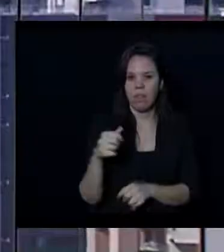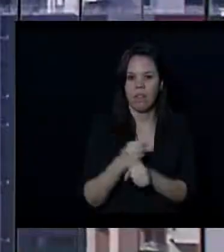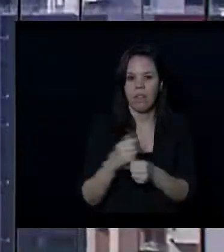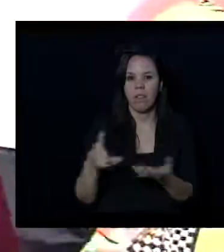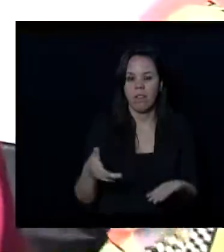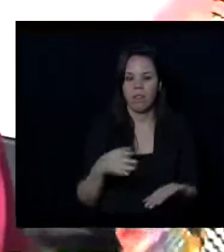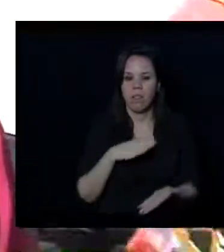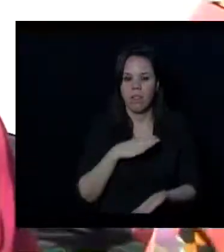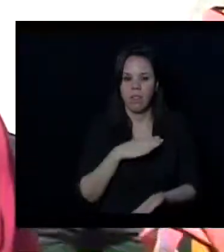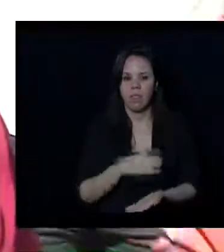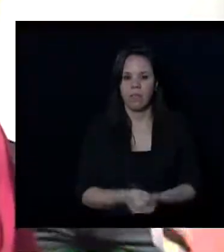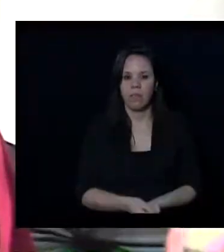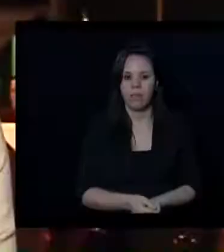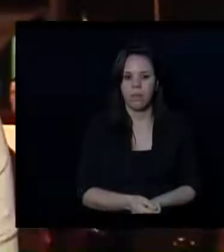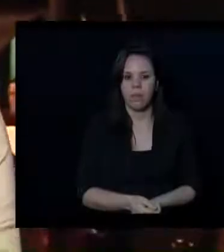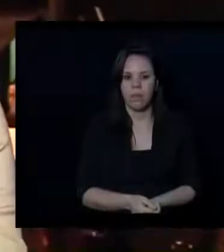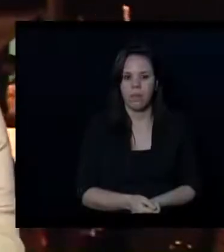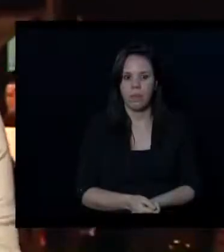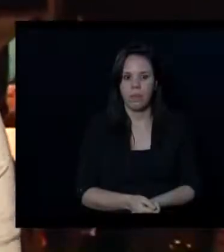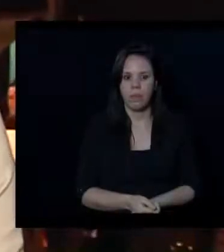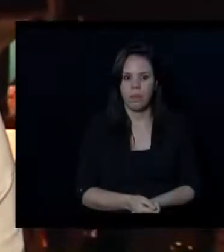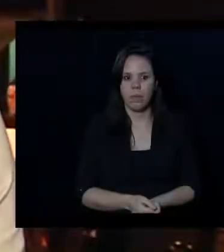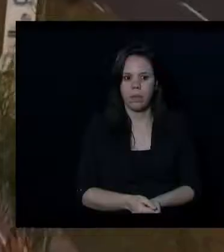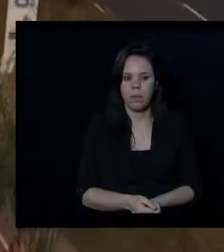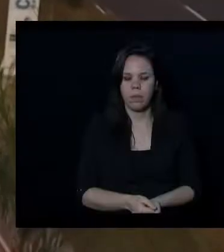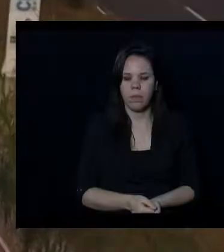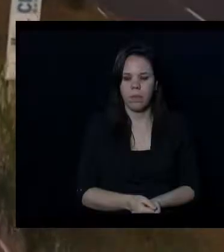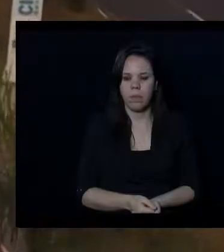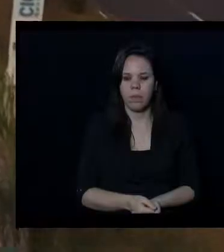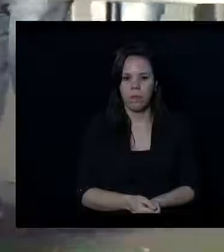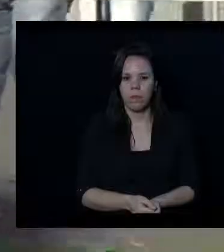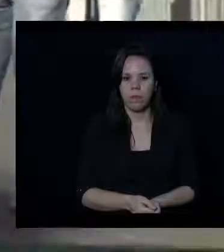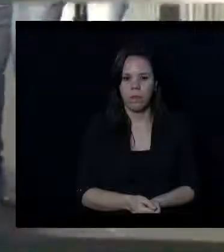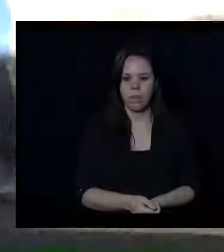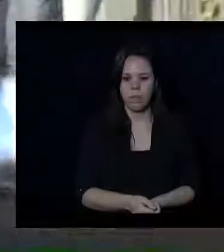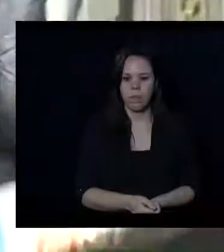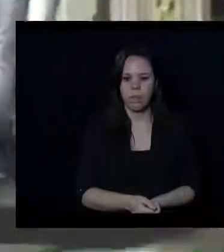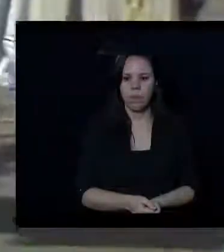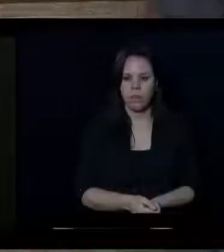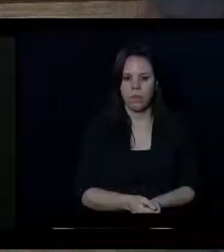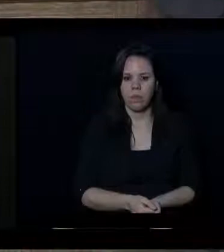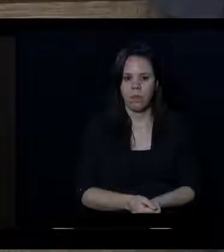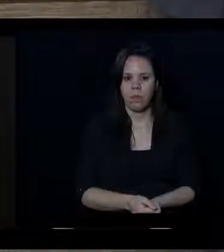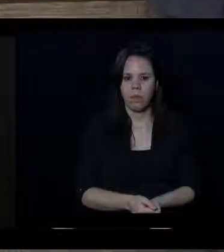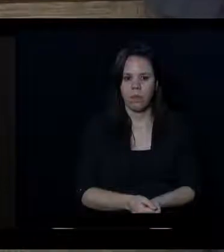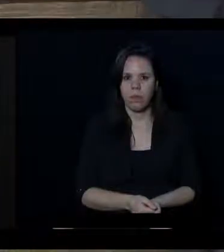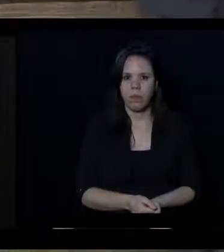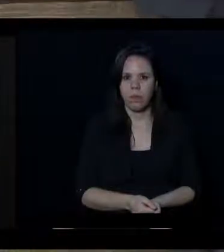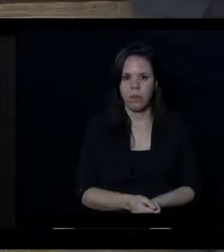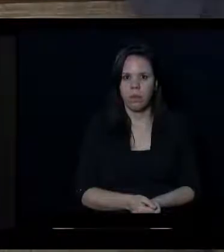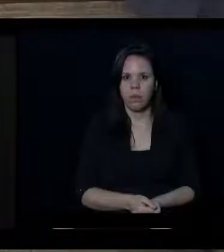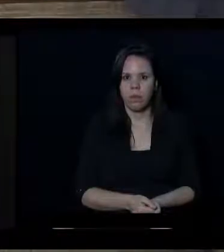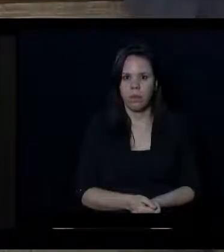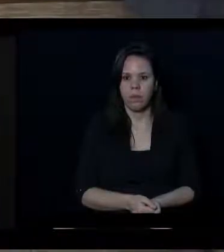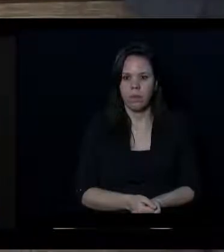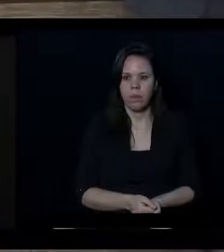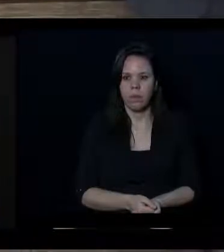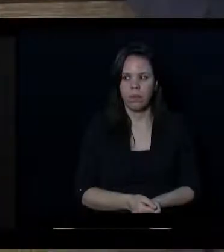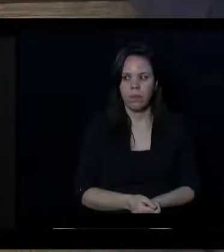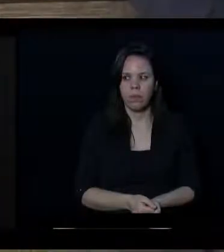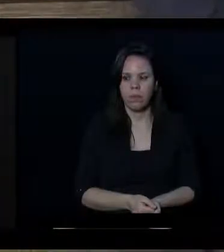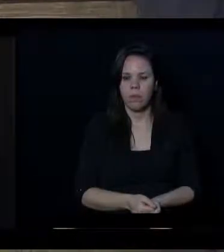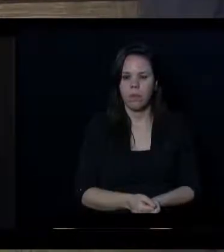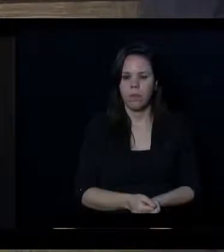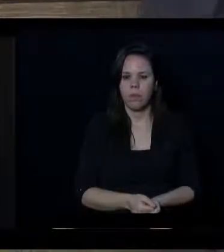de 12 horas de cobertura dos eventos. Da maratona às 7 horas da manhã, a reunião solene com entrega da